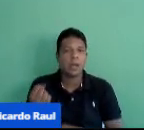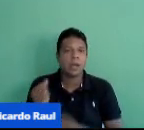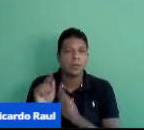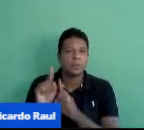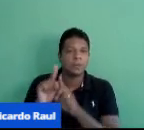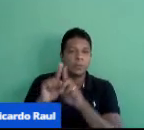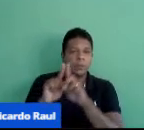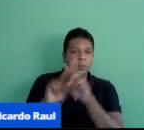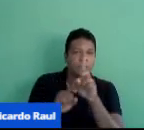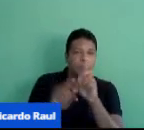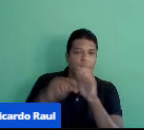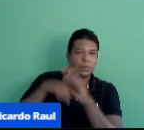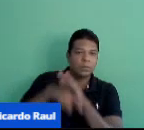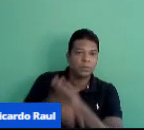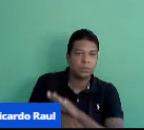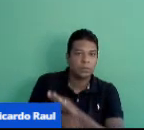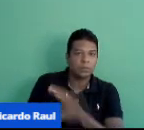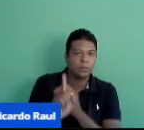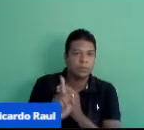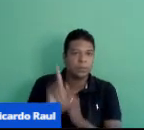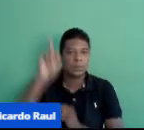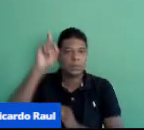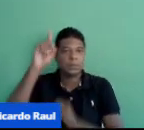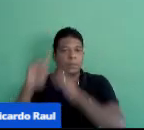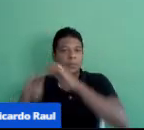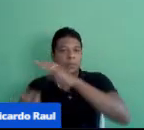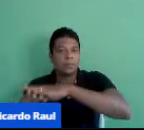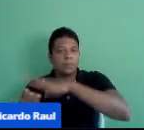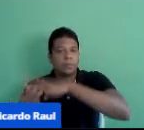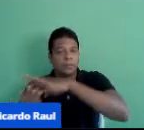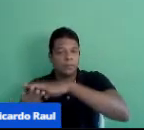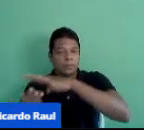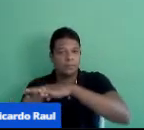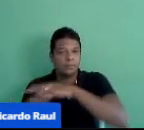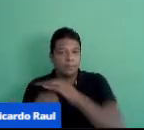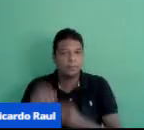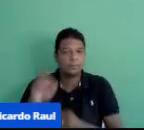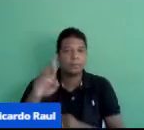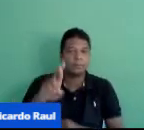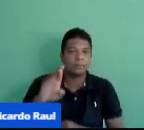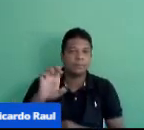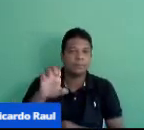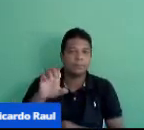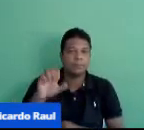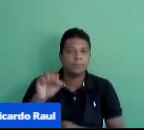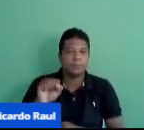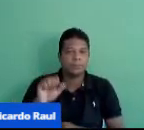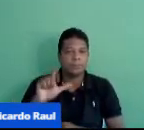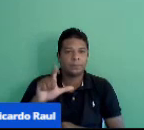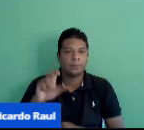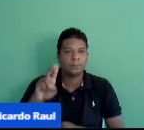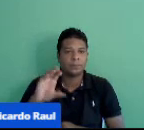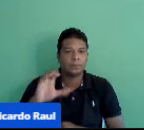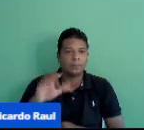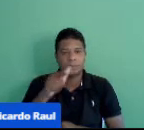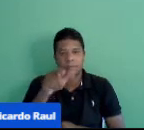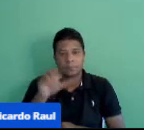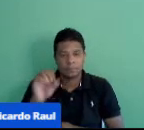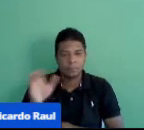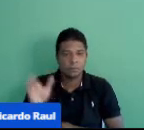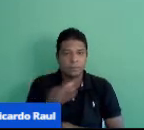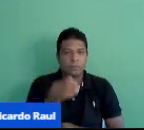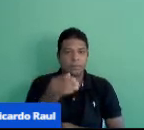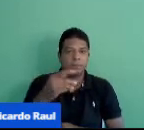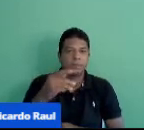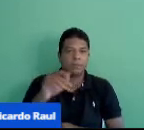altitude, mas na matemática eles surgiram lá nas resoluções de expressões, né? Surgiram tardiamente, né? Eles eram deixados de lado, né? Solução de